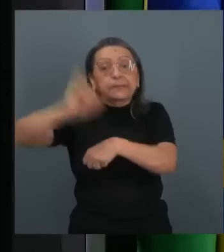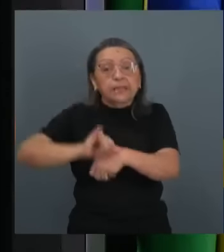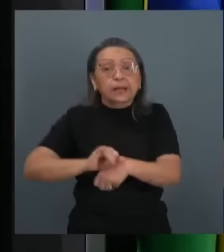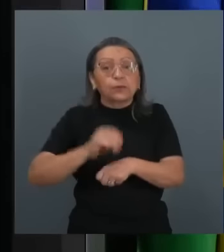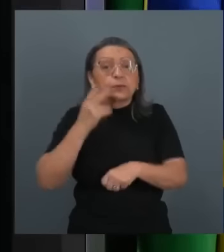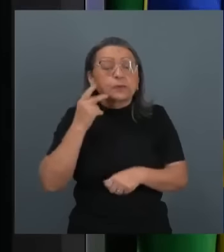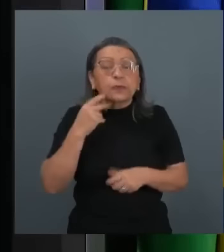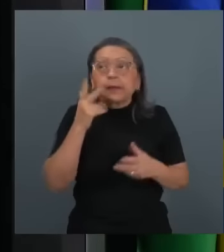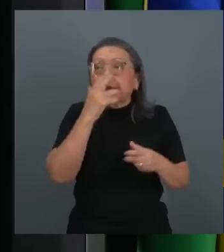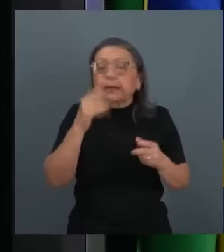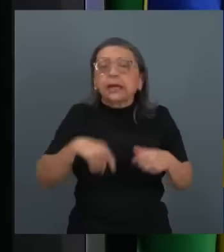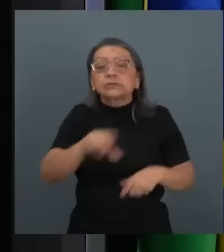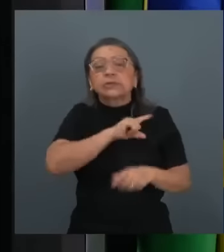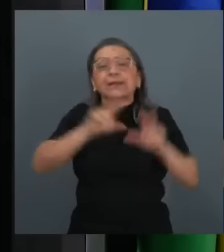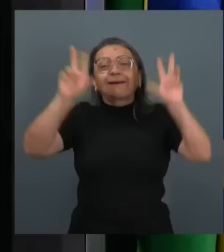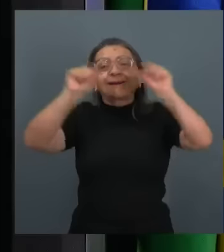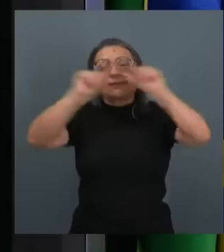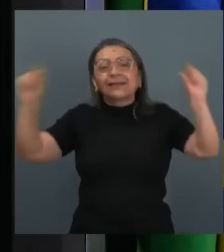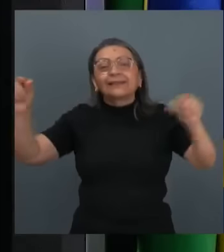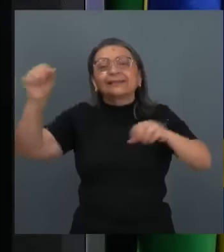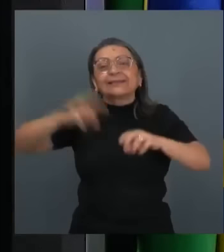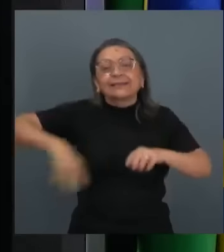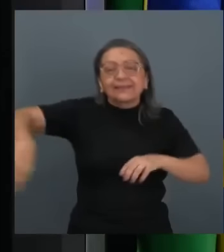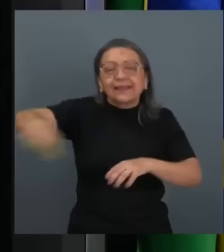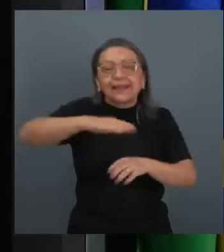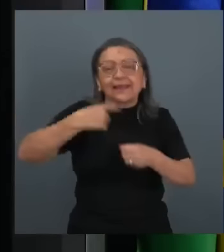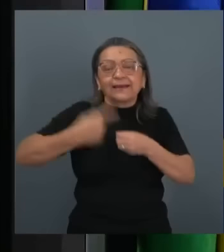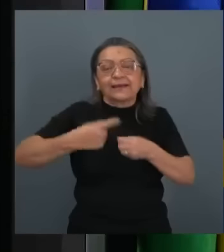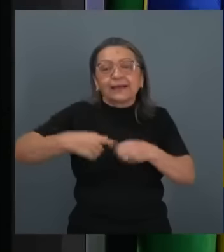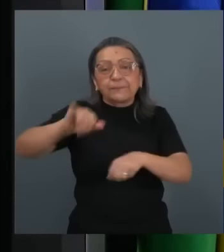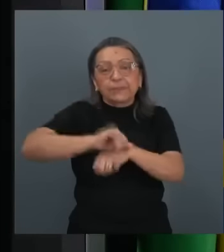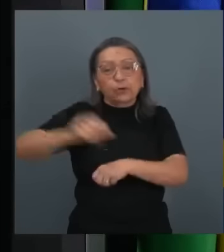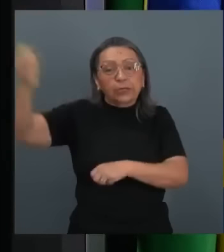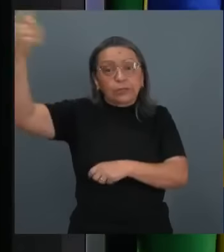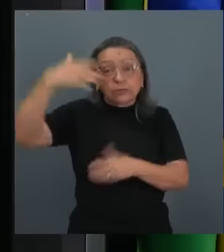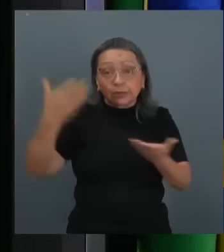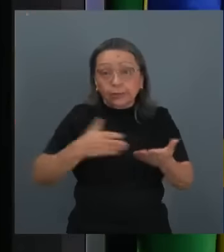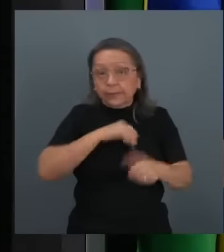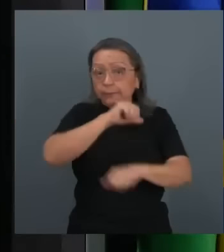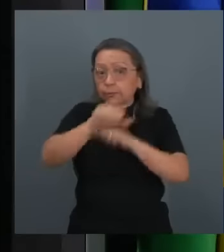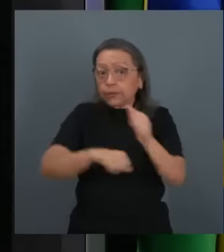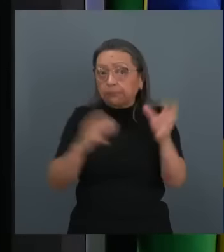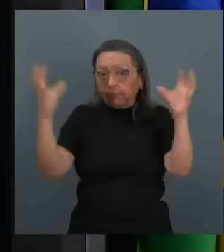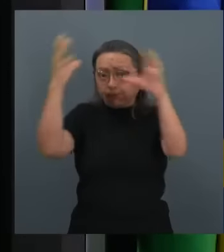da sombra, em terra das trevas, mas nós não vamos deixar.